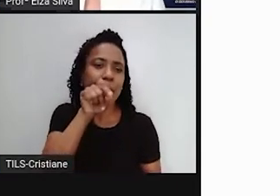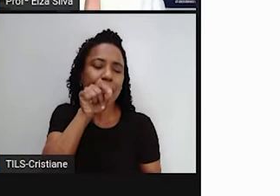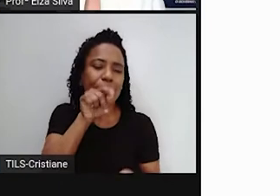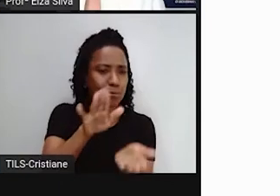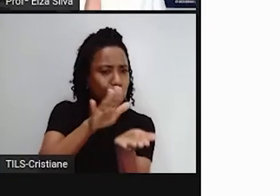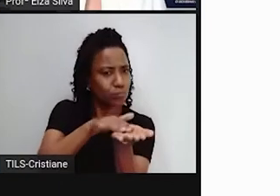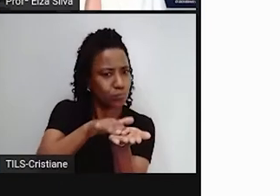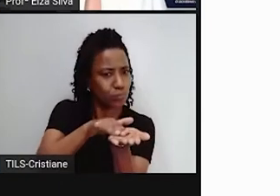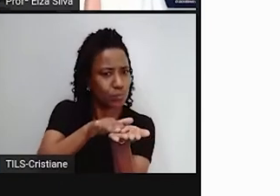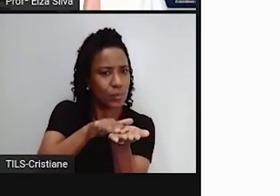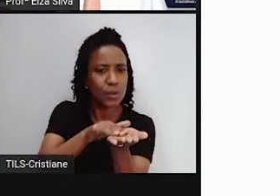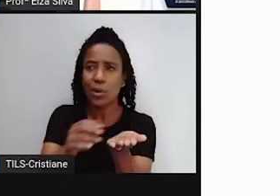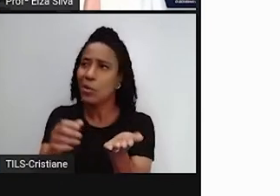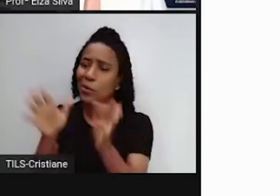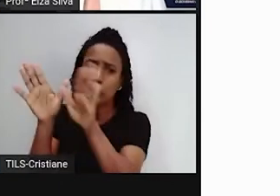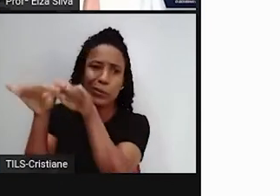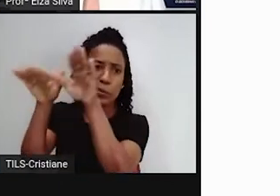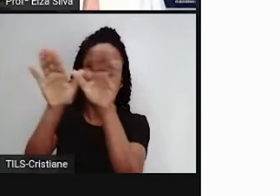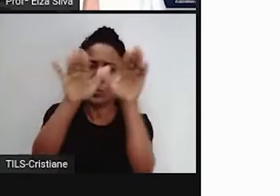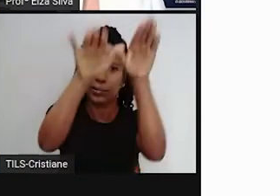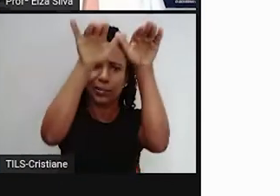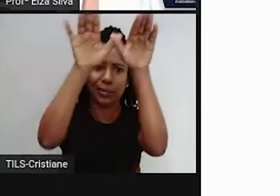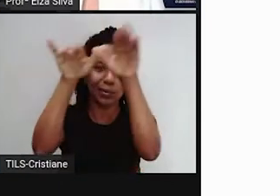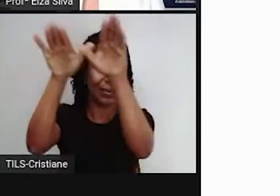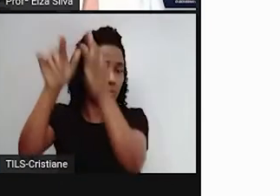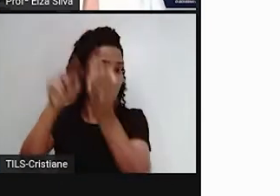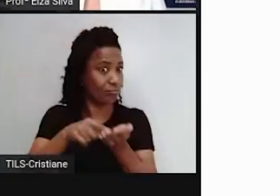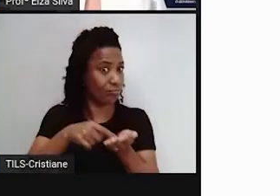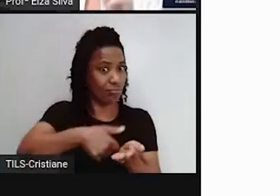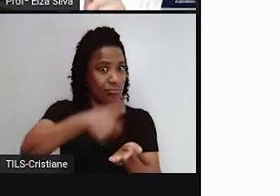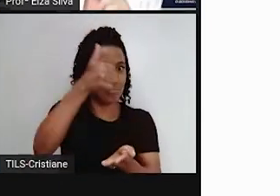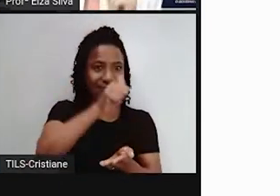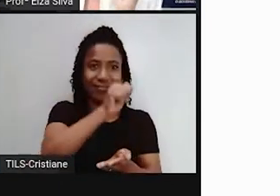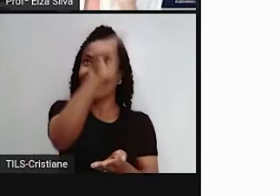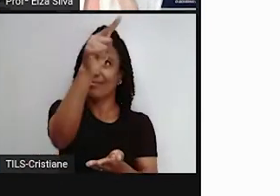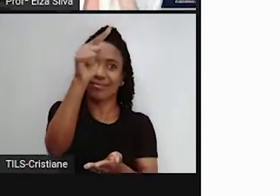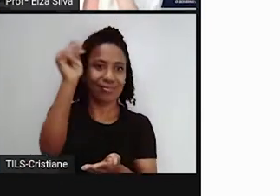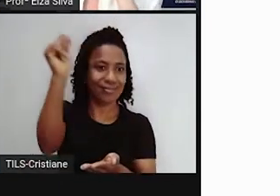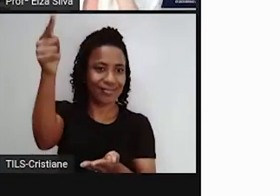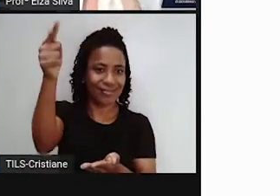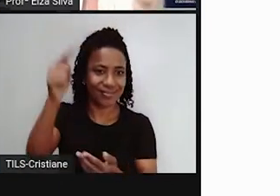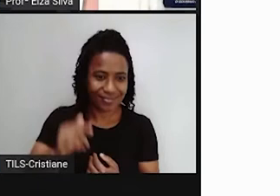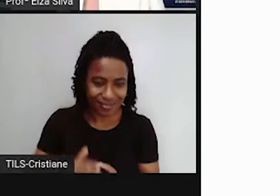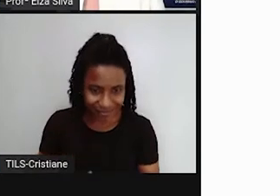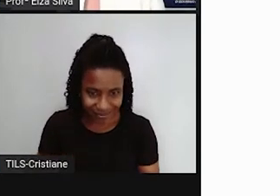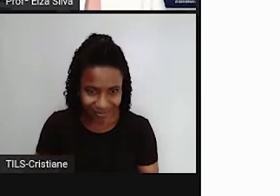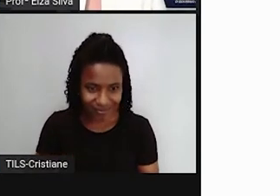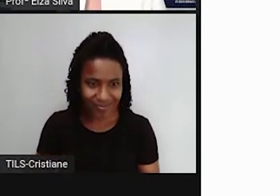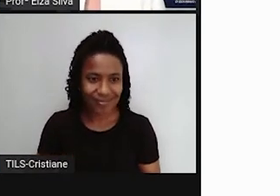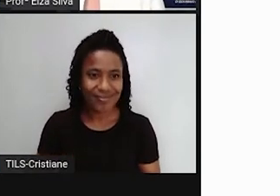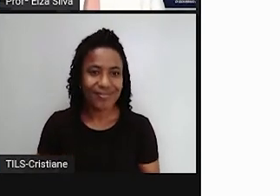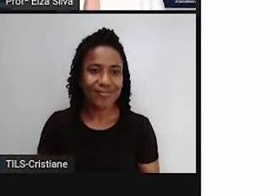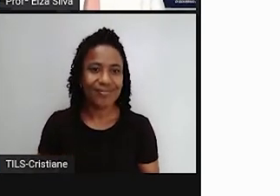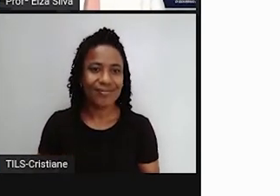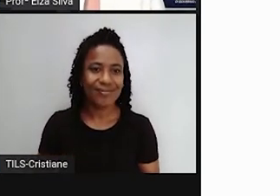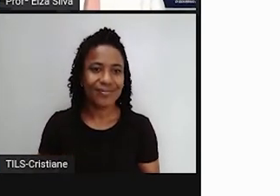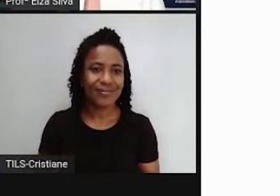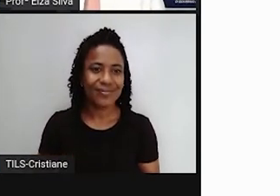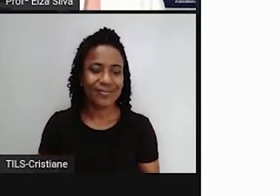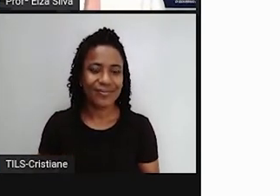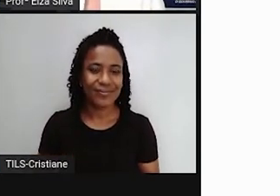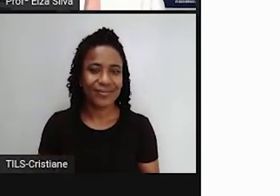que dois voando. And the last one, o último. Listen, please. Where there is smoke, there is